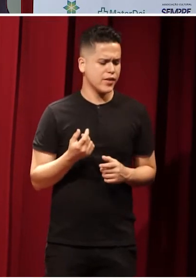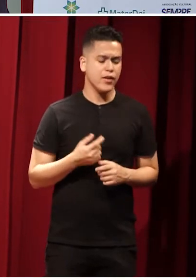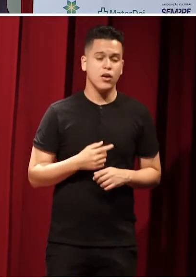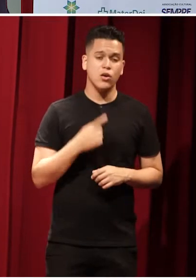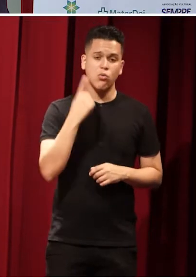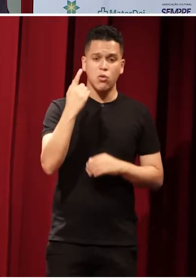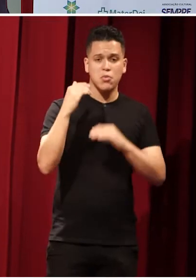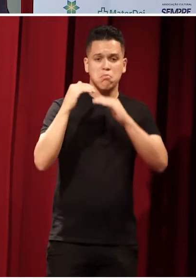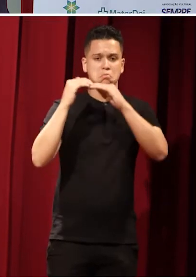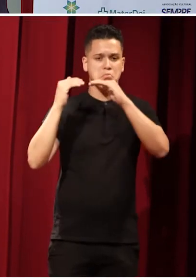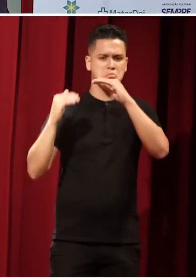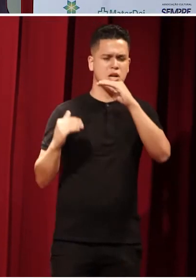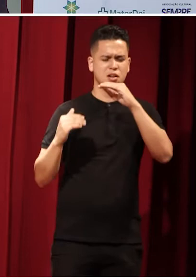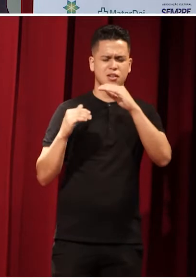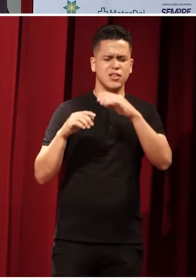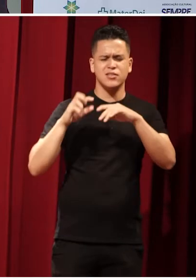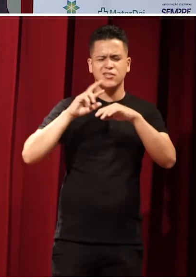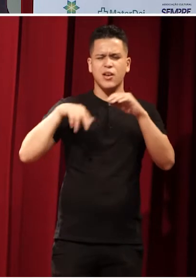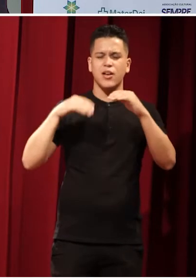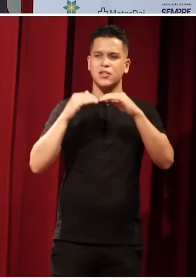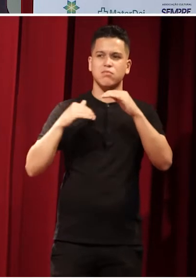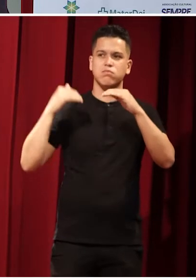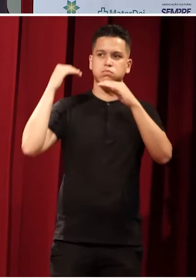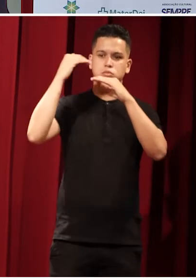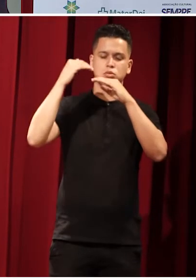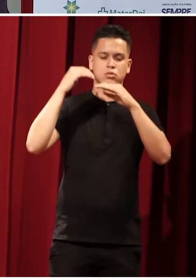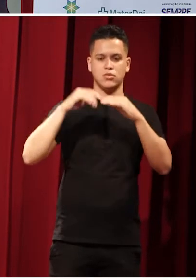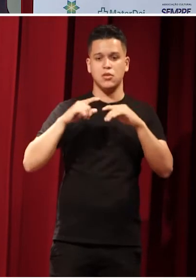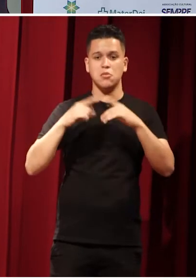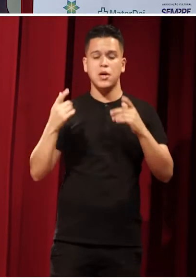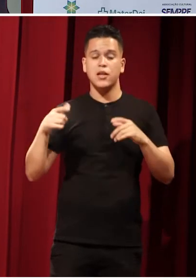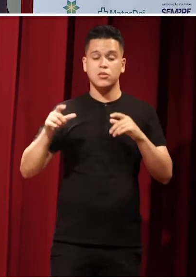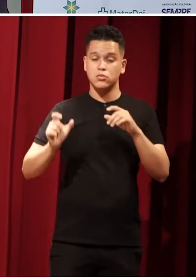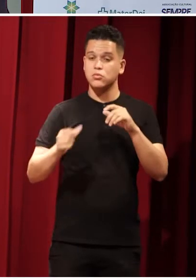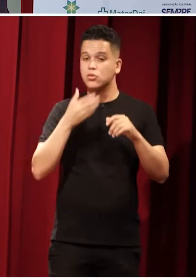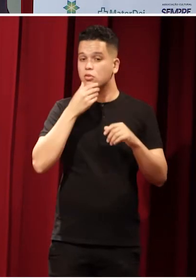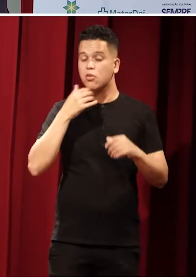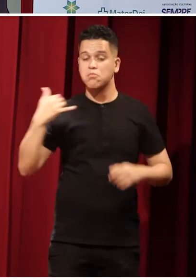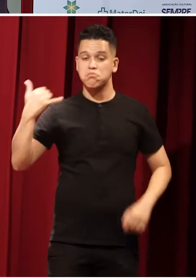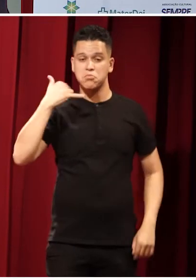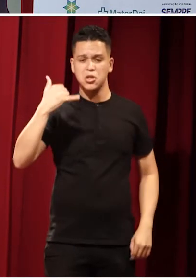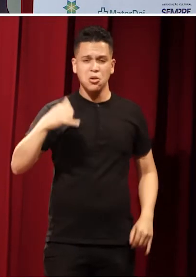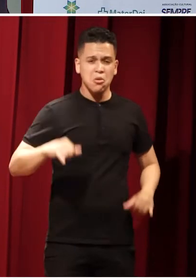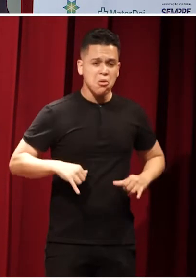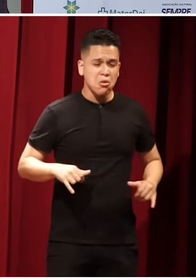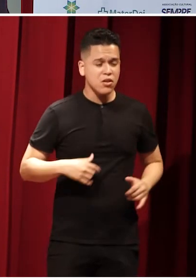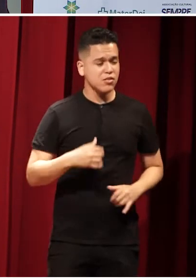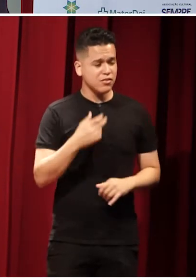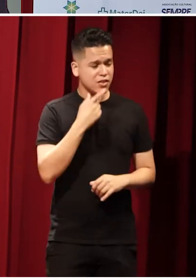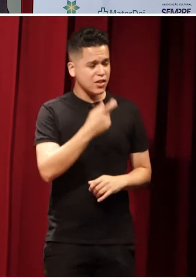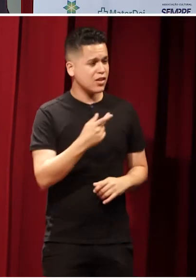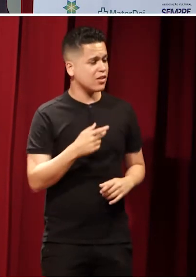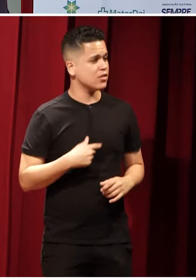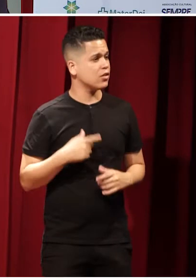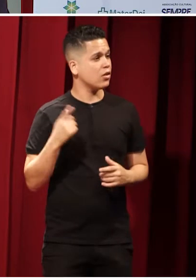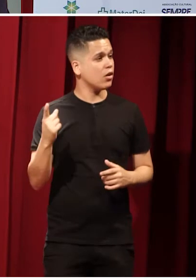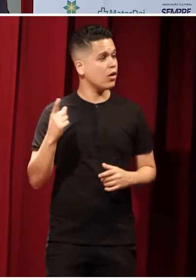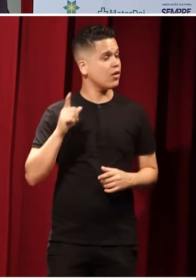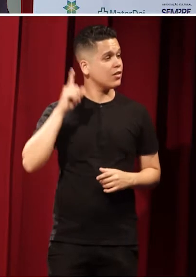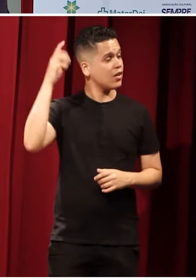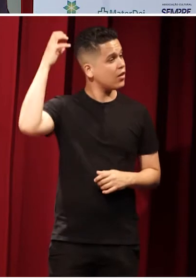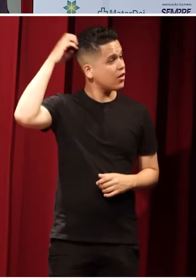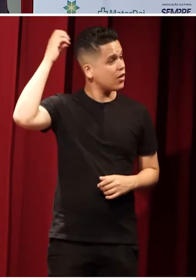subordinado, enfim, não lembro que patente tinha a pessoa, me liga aflito dizendo: general, o rei da